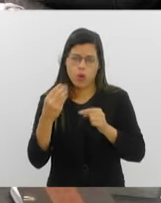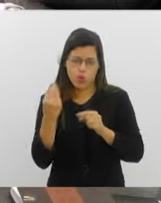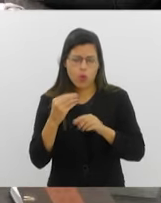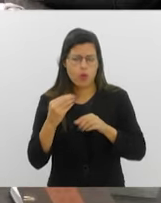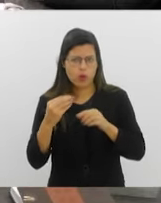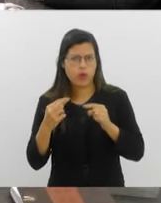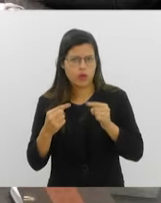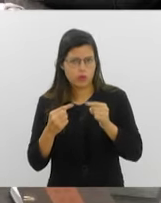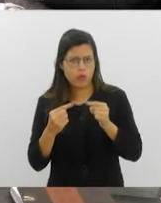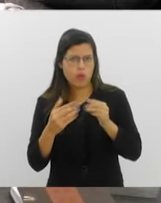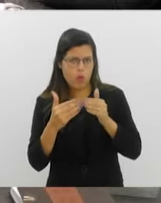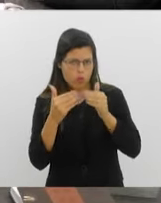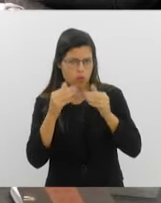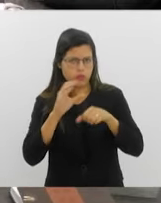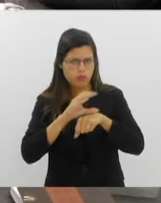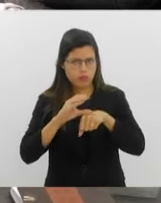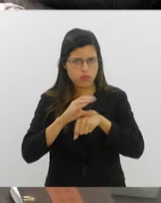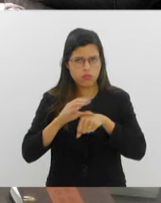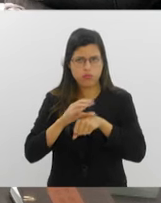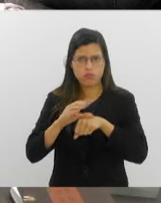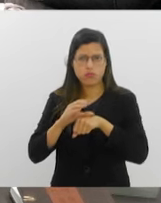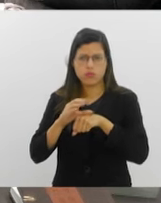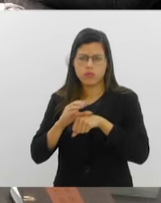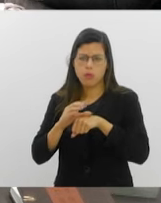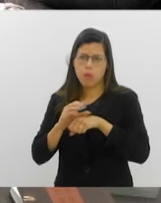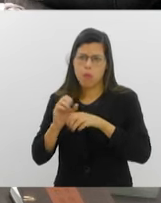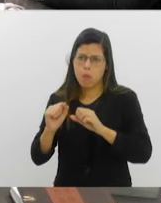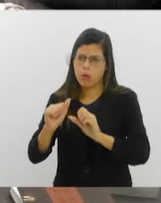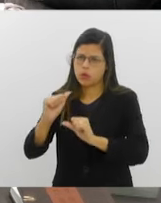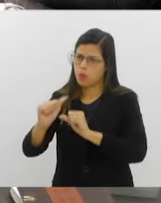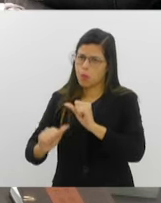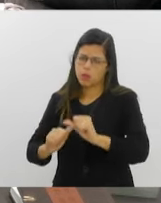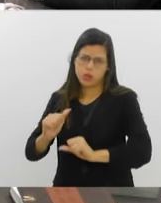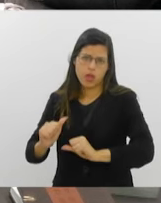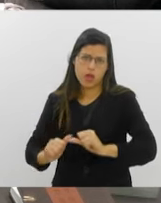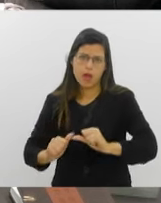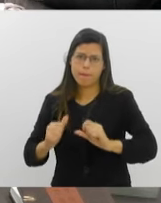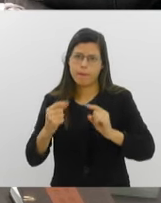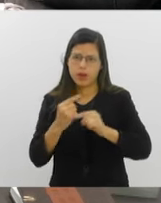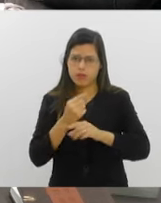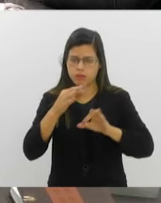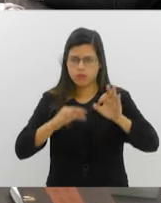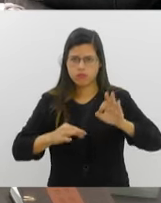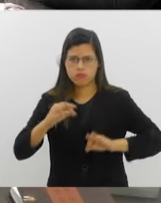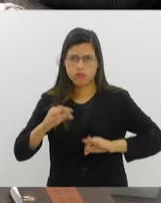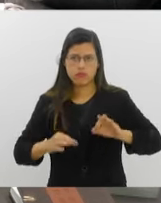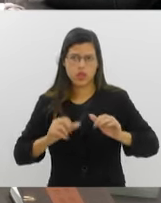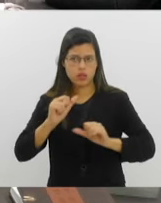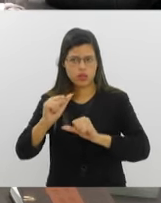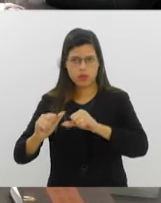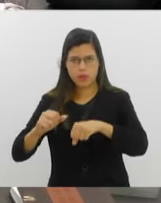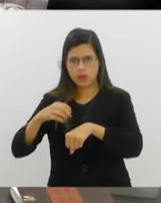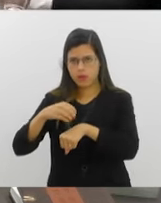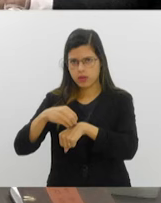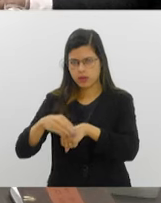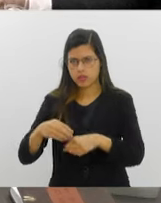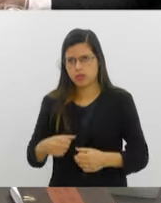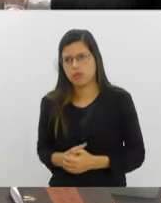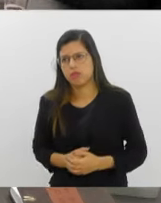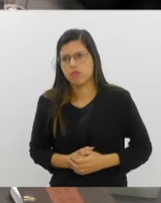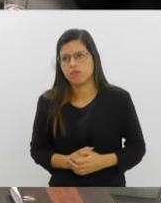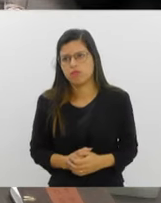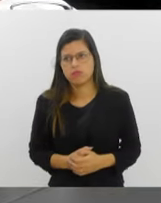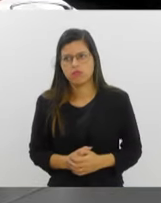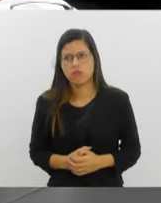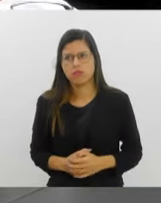simplesmente porque eu vi um vício de iniciativa. Mas eu altero para injuridicidade. Transformando em indicação legislativa. Presidente, na